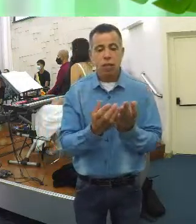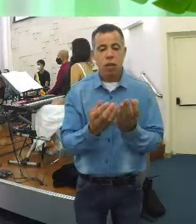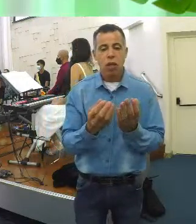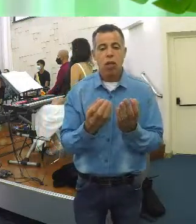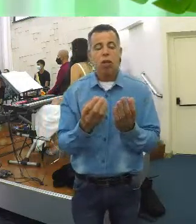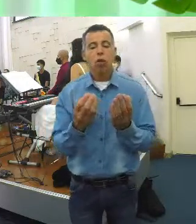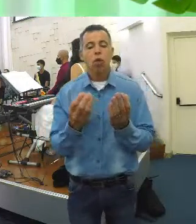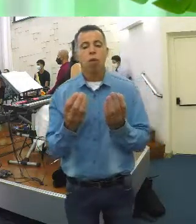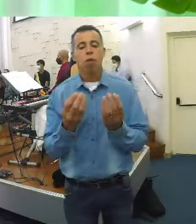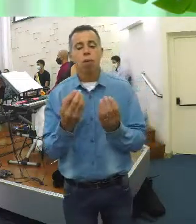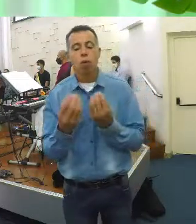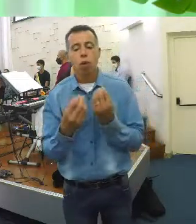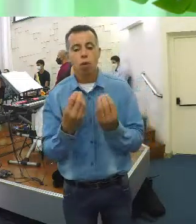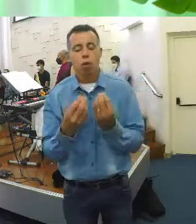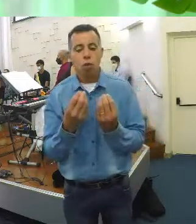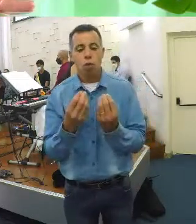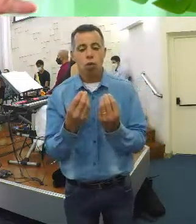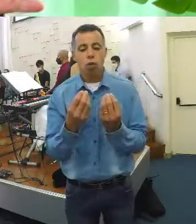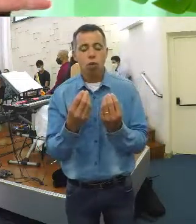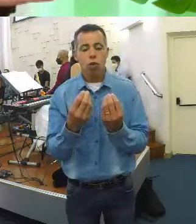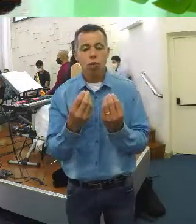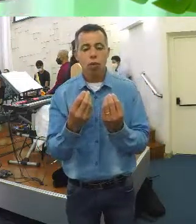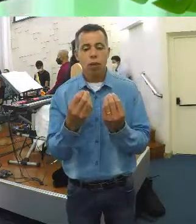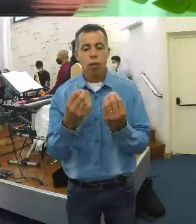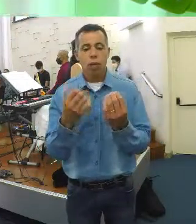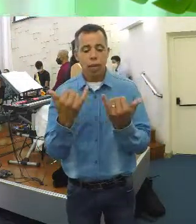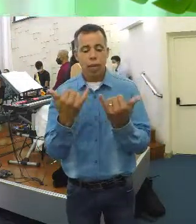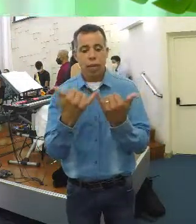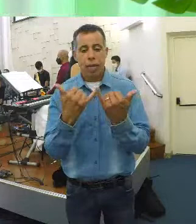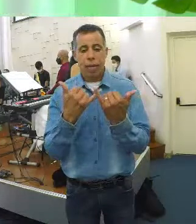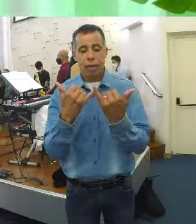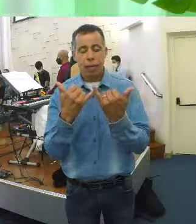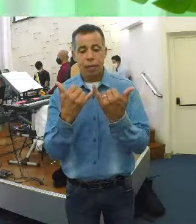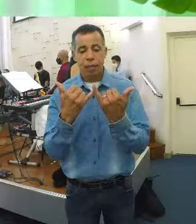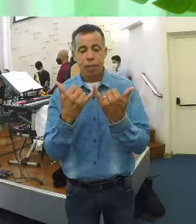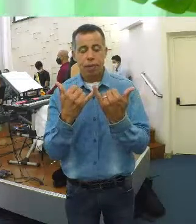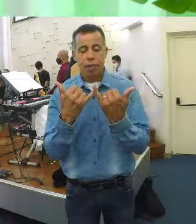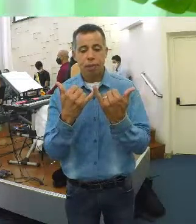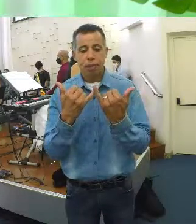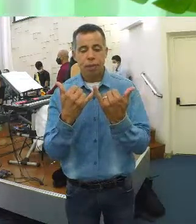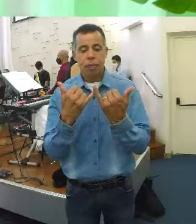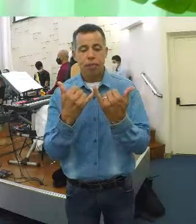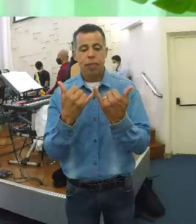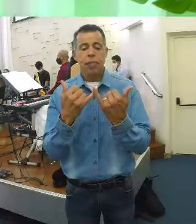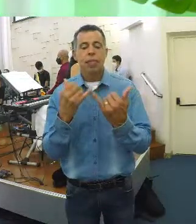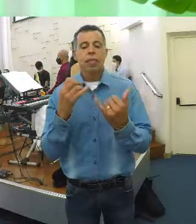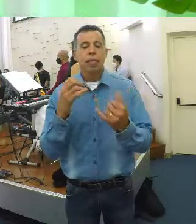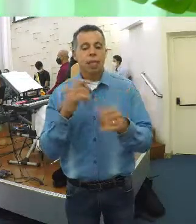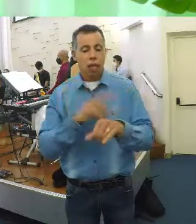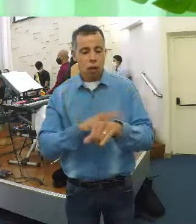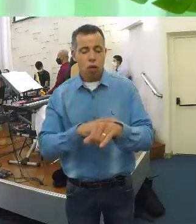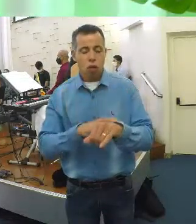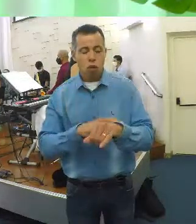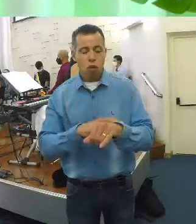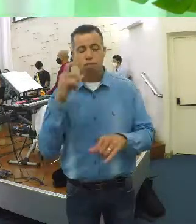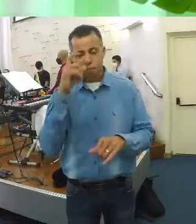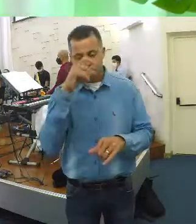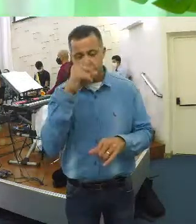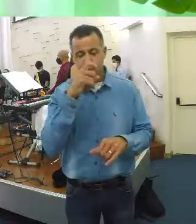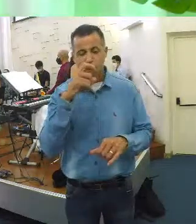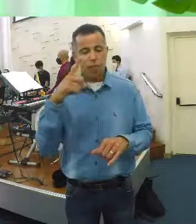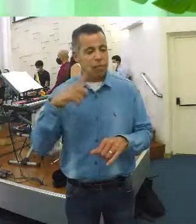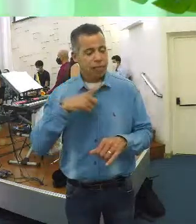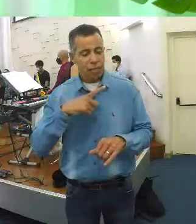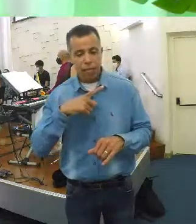O modelo é, em meio à tribulação, experimentando grande alegria do Espírito Santo. Você entende isso?